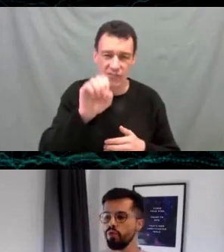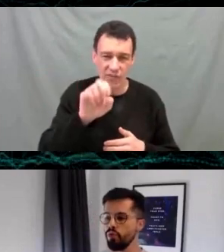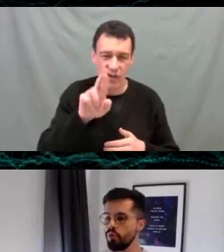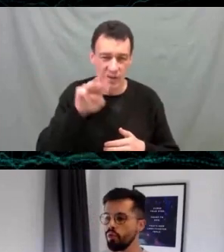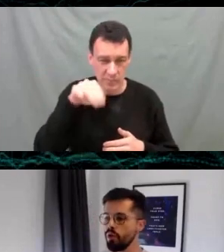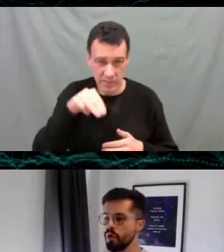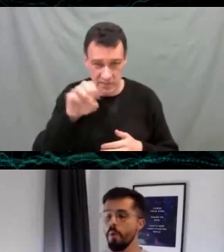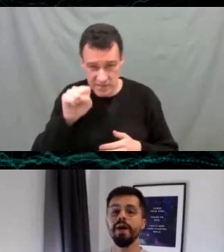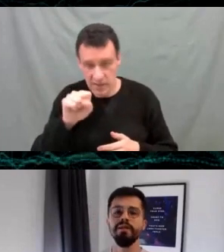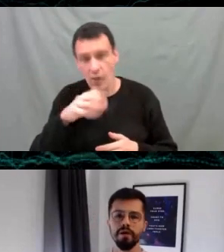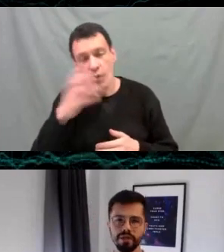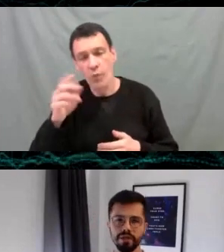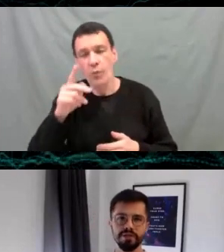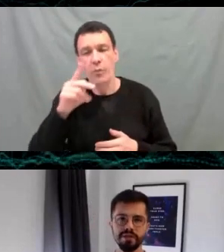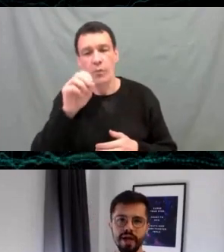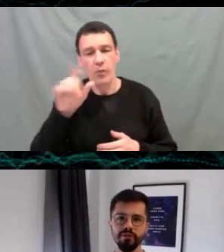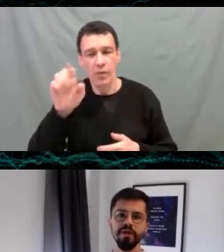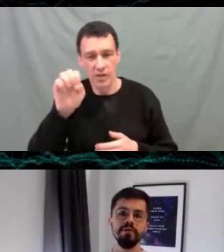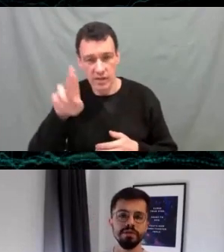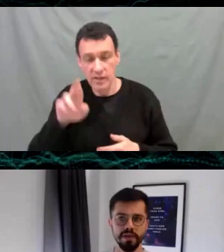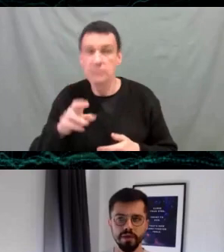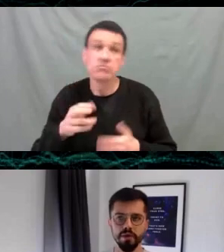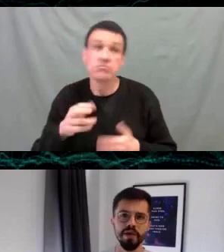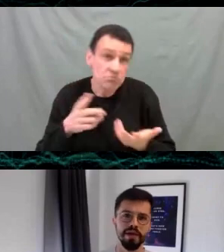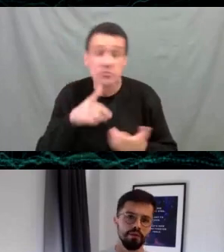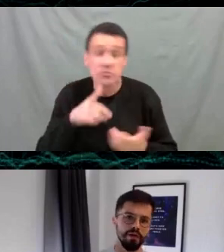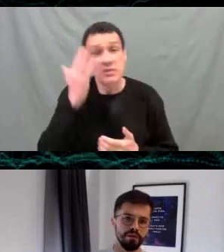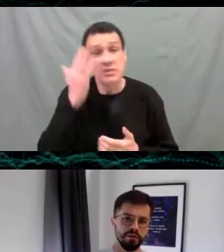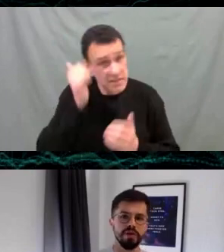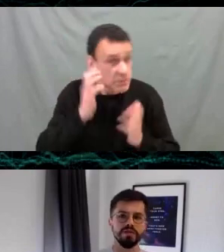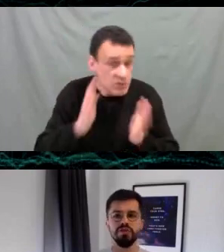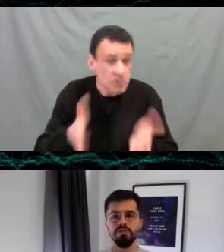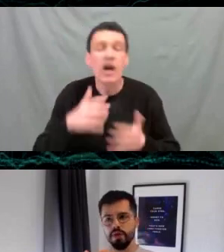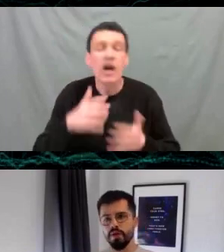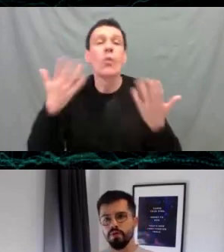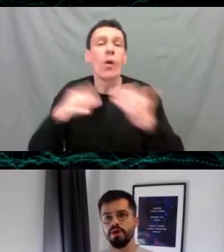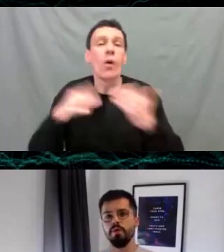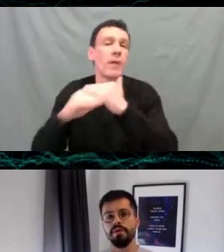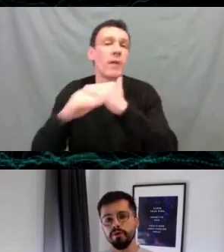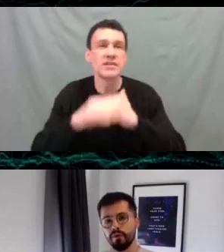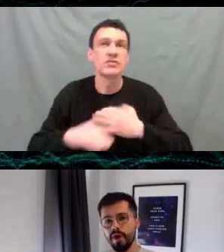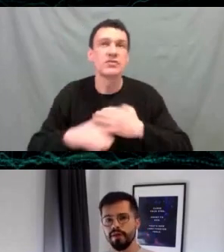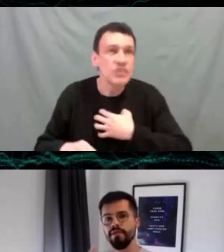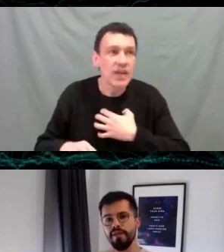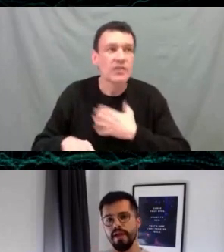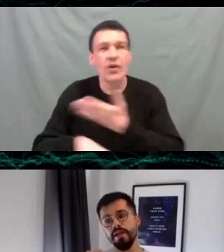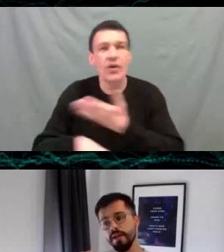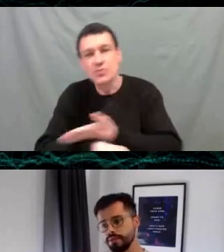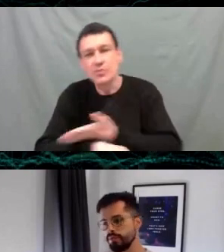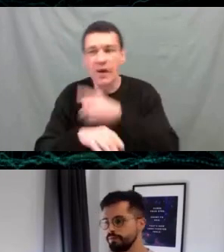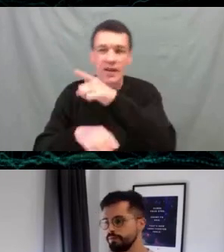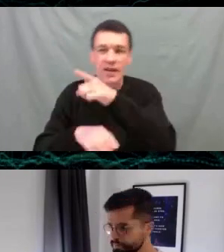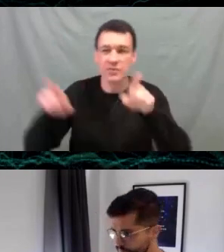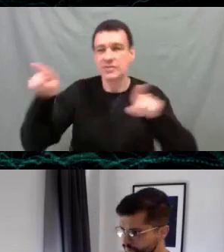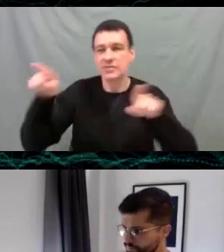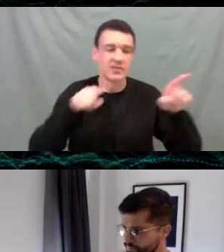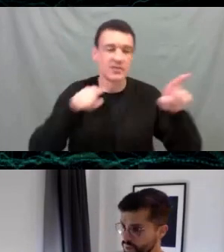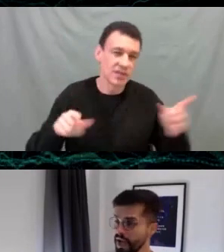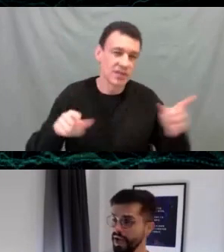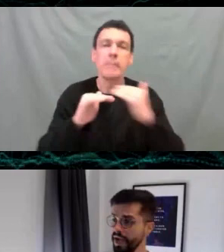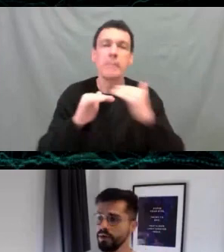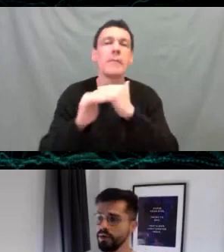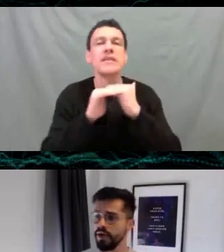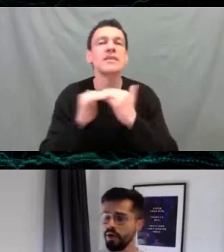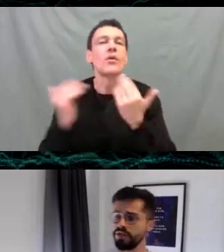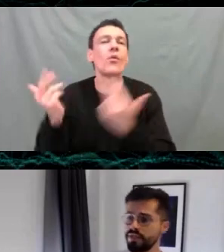menos o padrão que deve ser usado né que você tem que executar as coisas de usar o padrão drained try